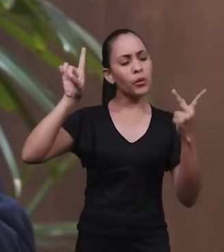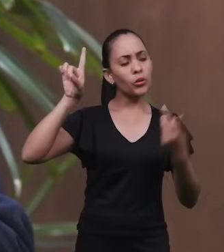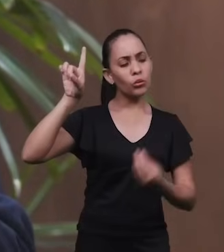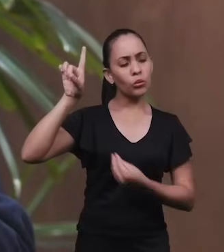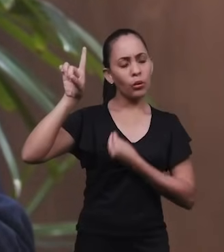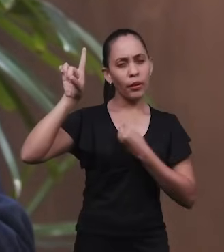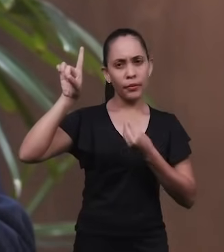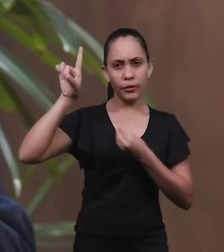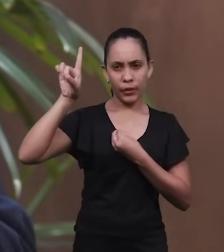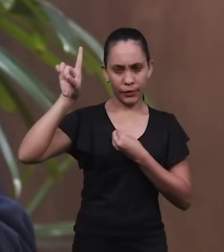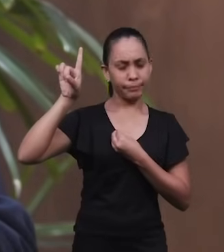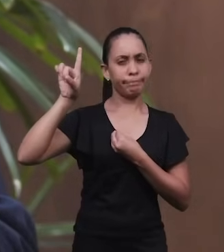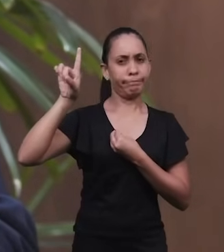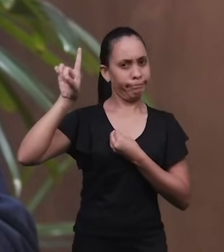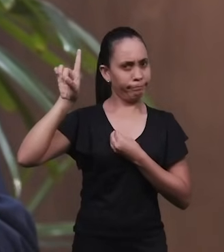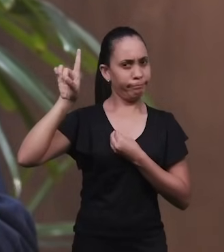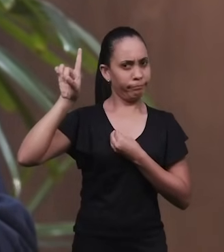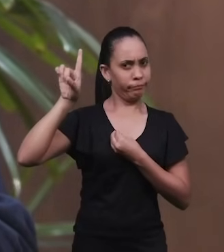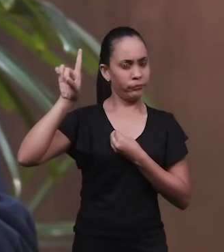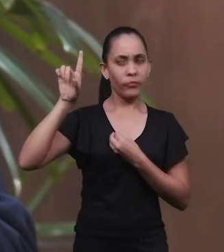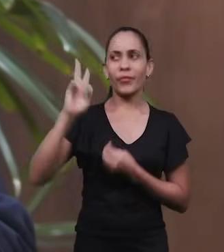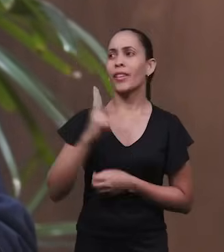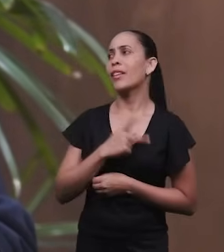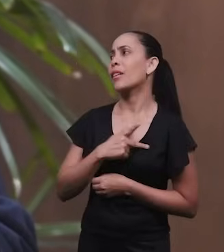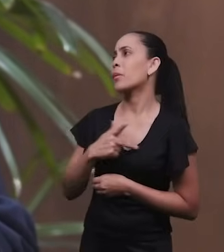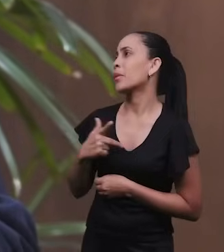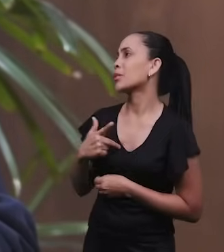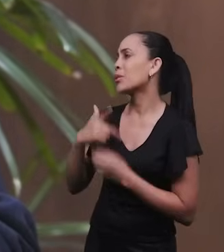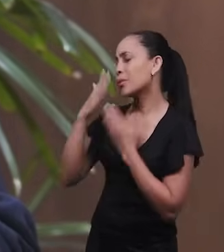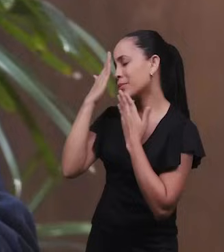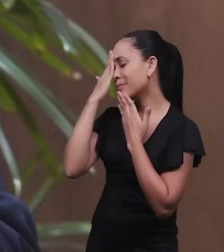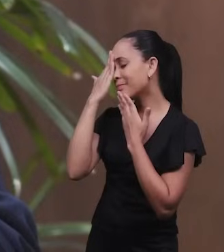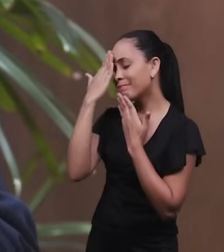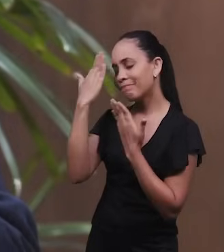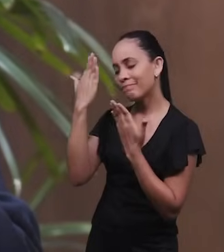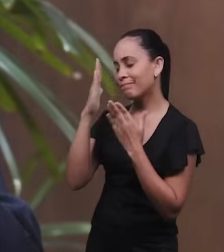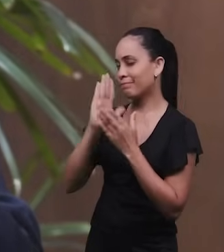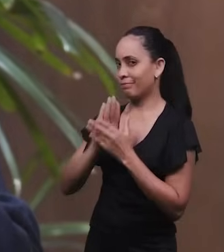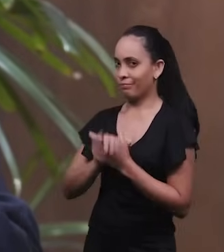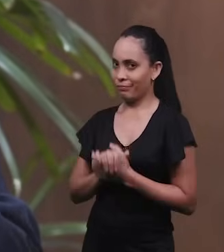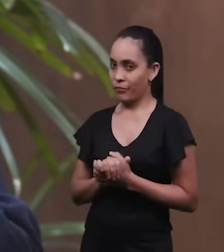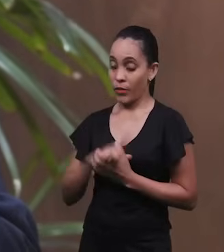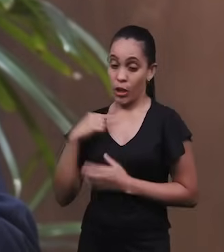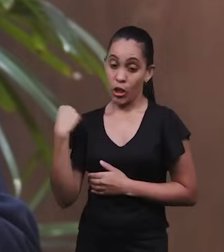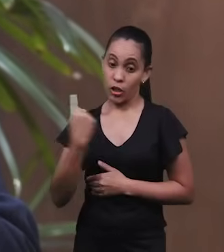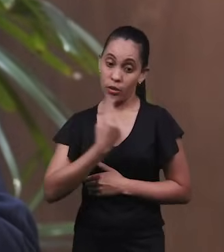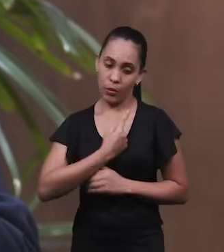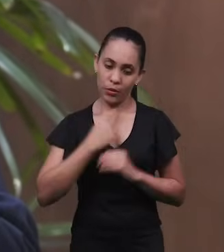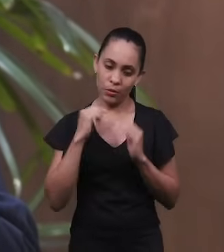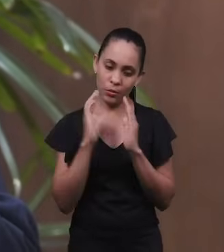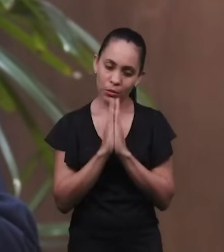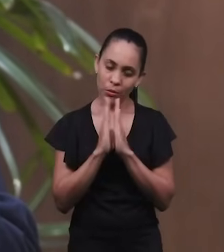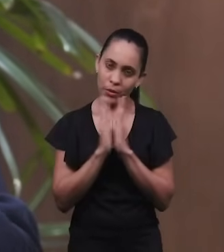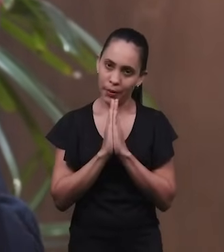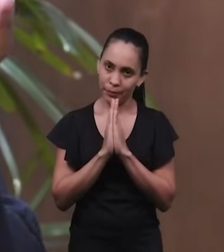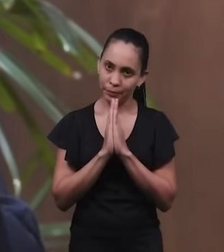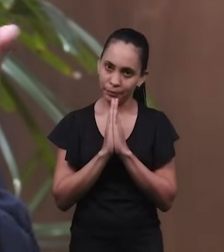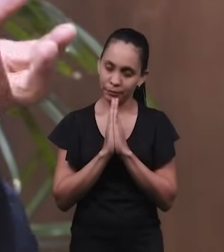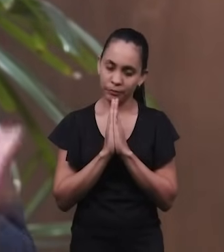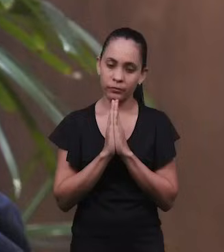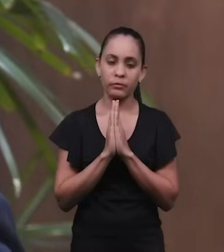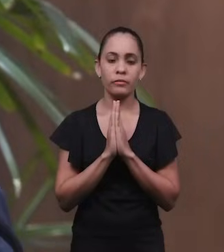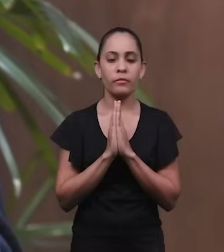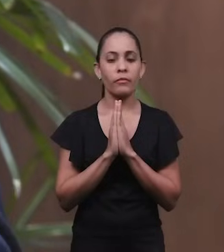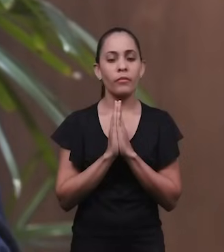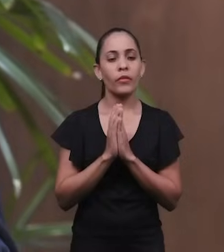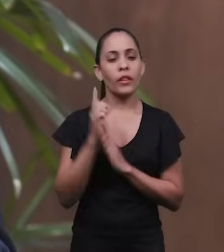tem para a sua vida? Ah, pastor, eu fico muito agradecido. E nós oramos por ela, e